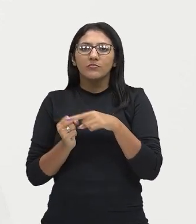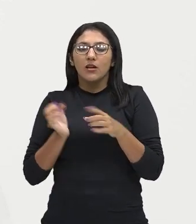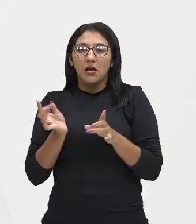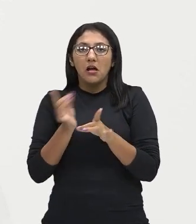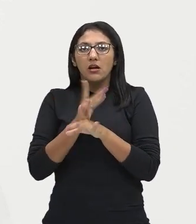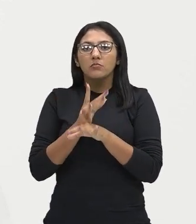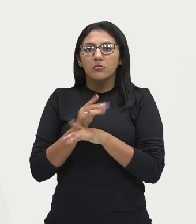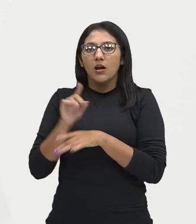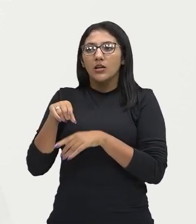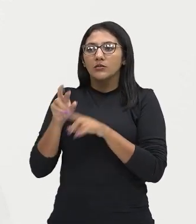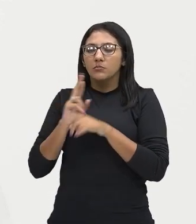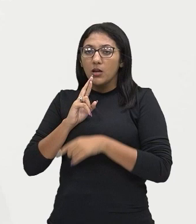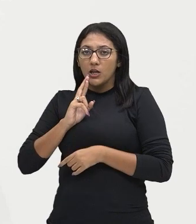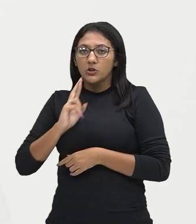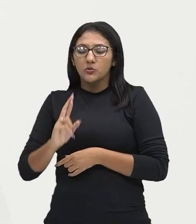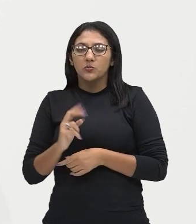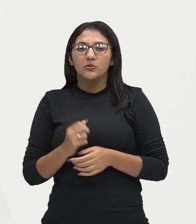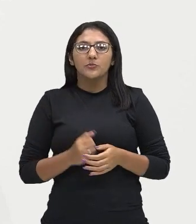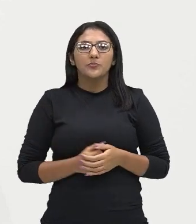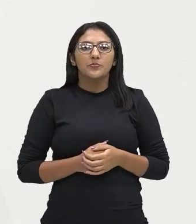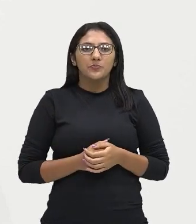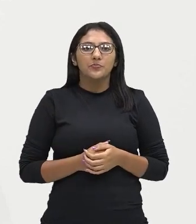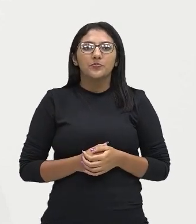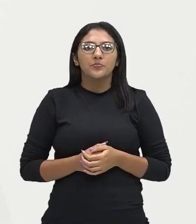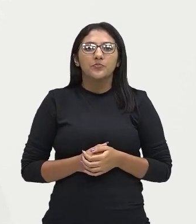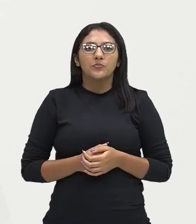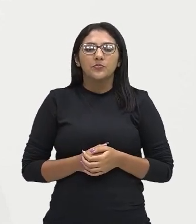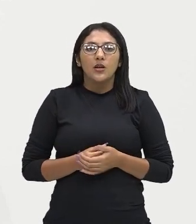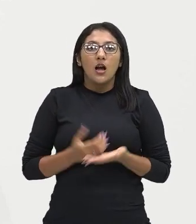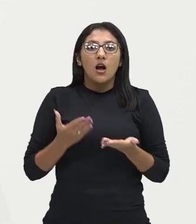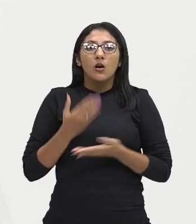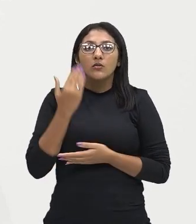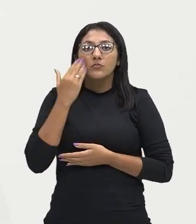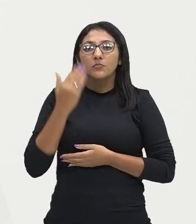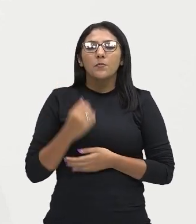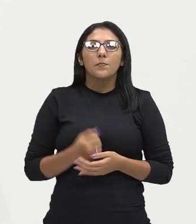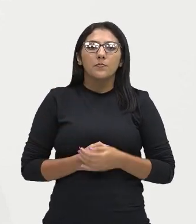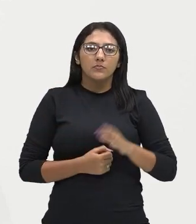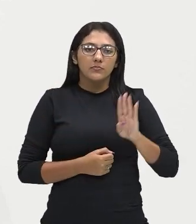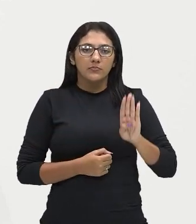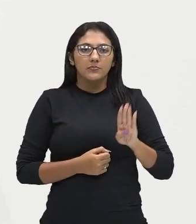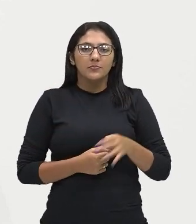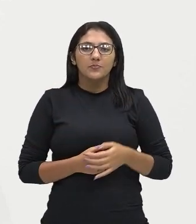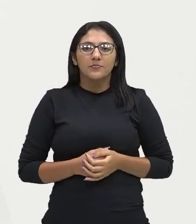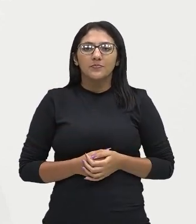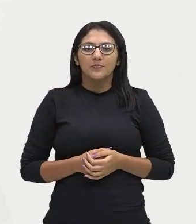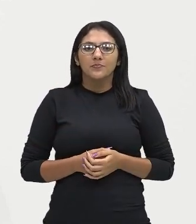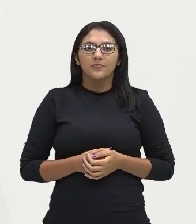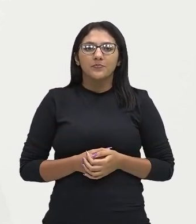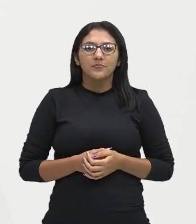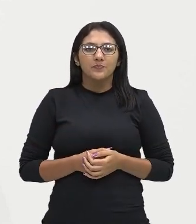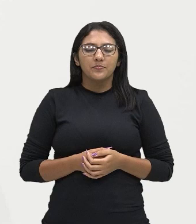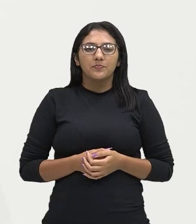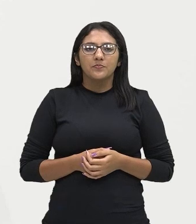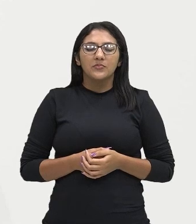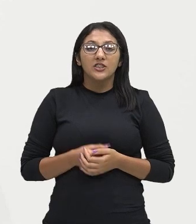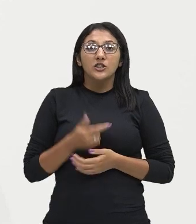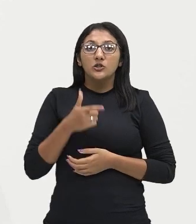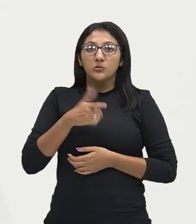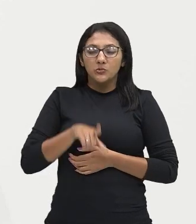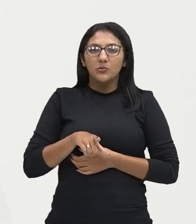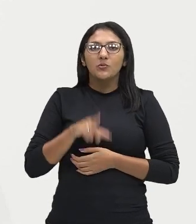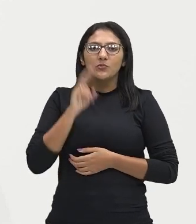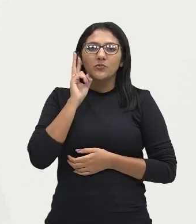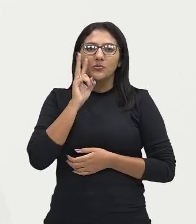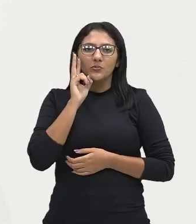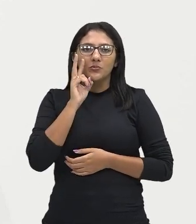a nossa primeira resposta, beleza? Vamos agora fazer a nossa letra B? Regra, repete a primeira,